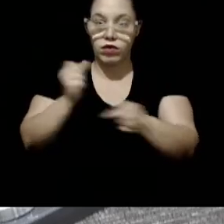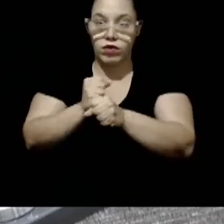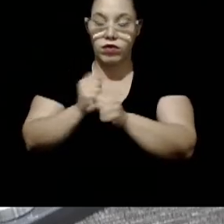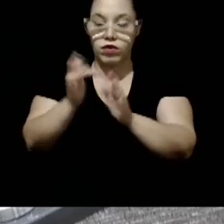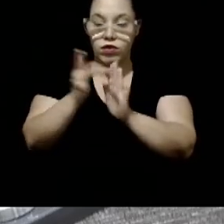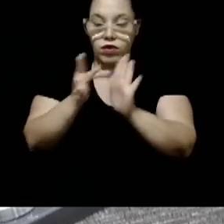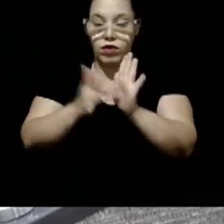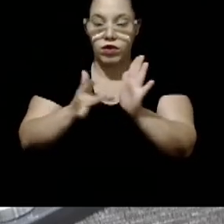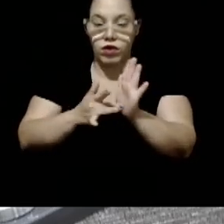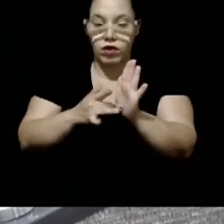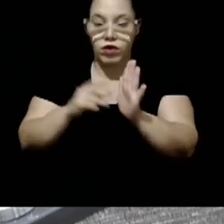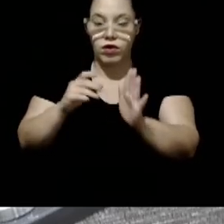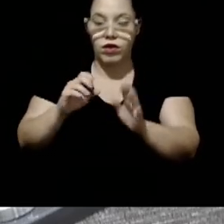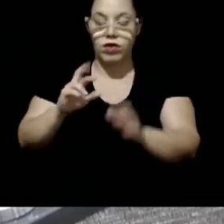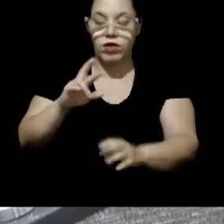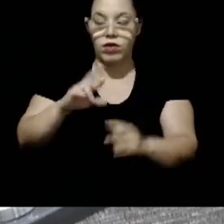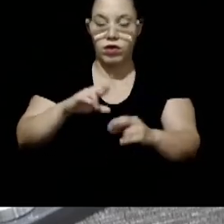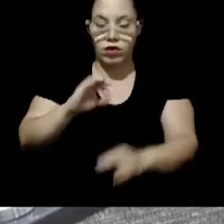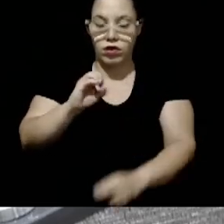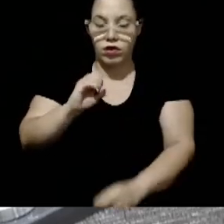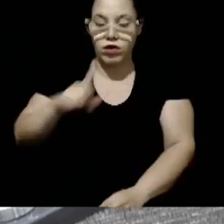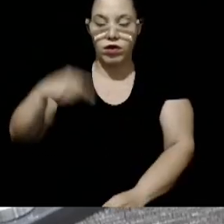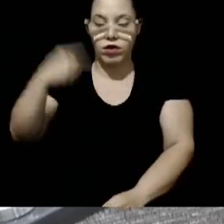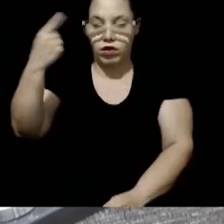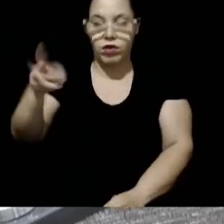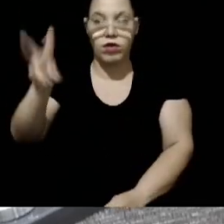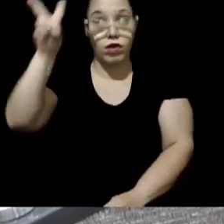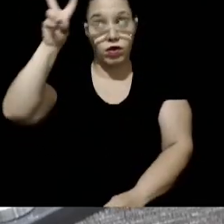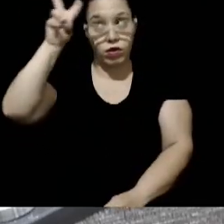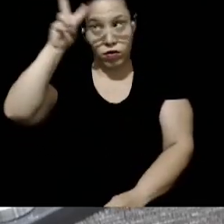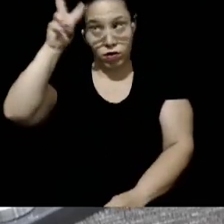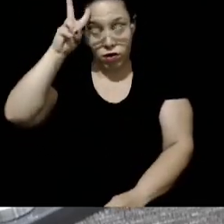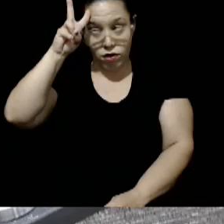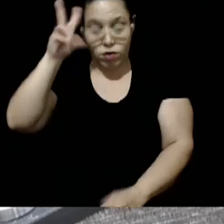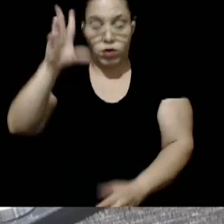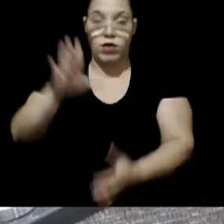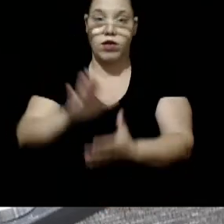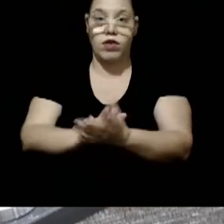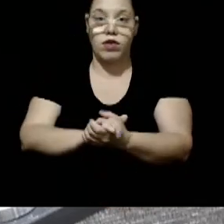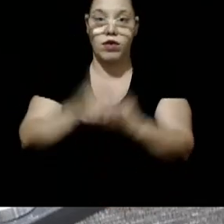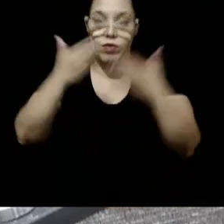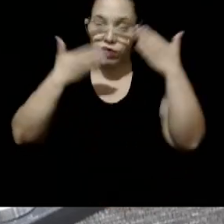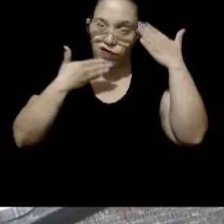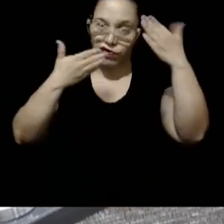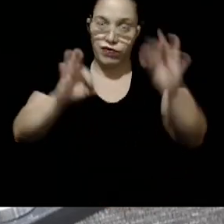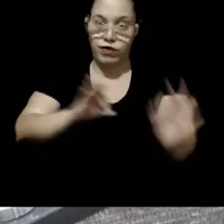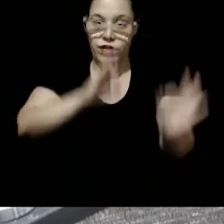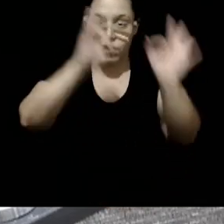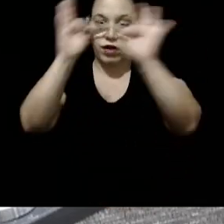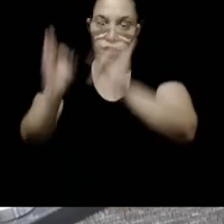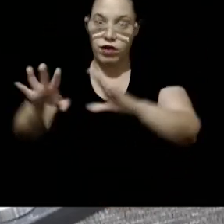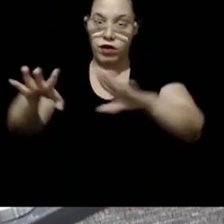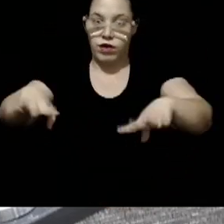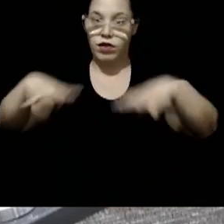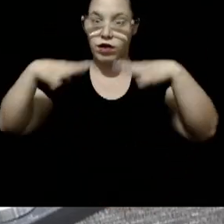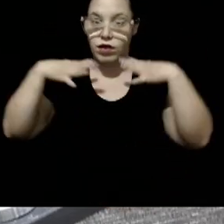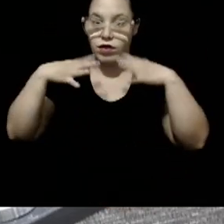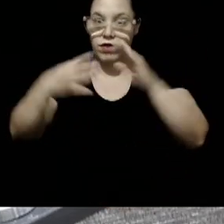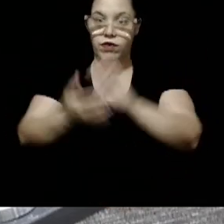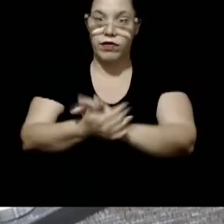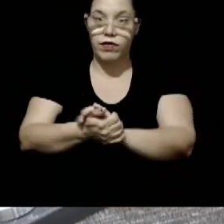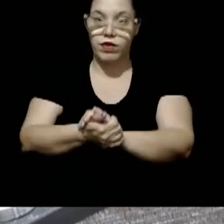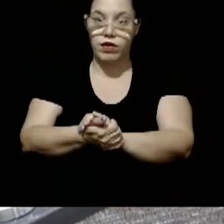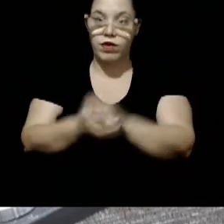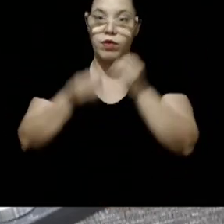reunião Ária da próxima segunda-feira obrigada pela sua audiência pela sua companhia e uma